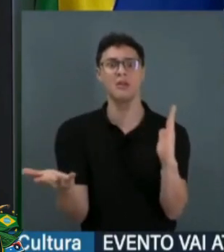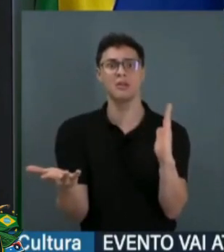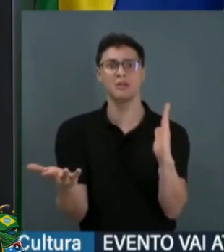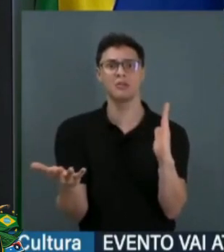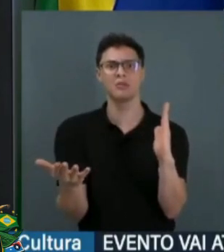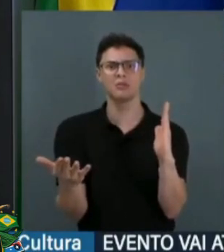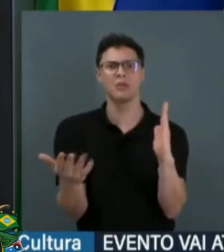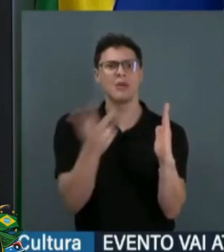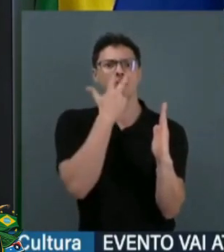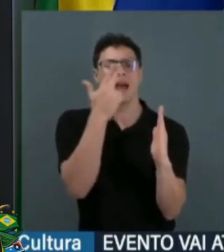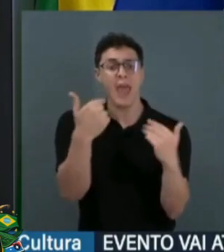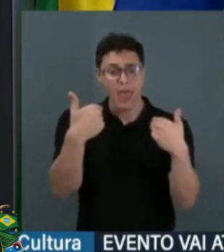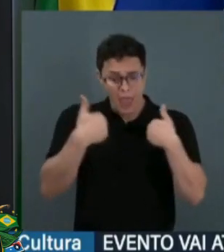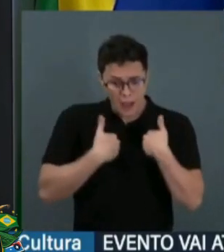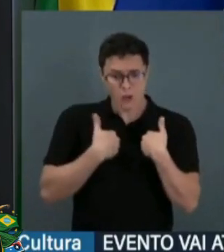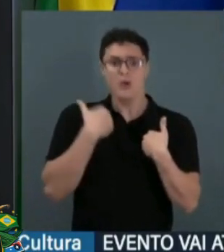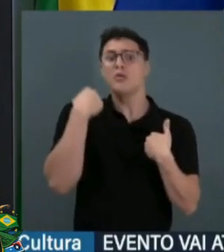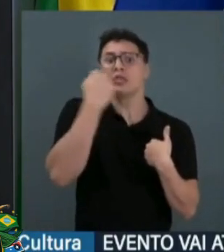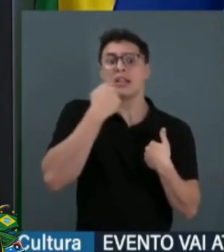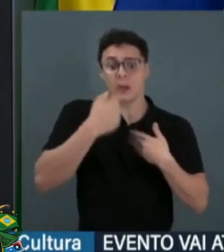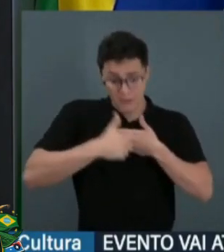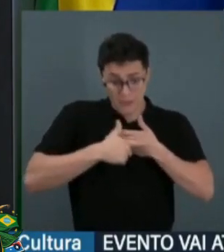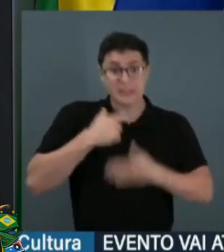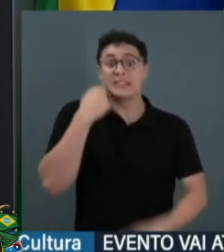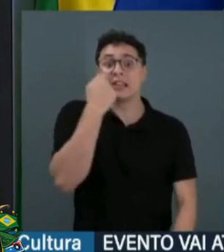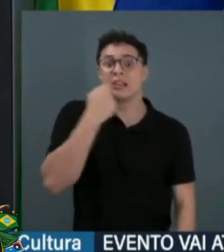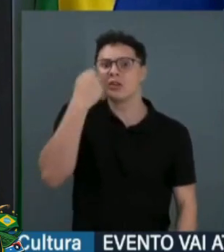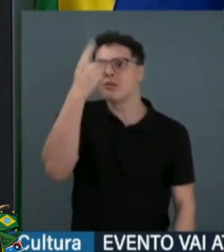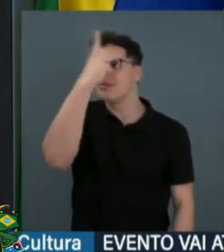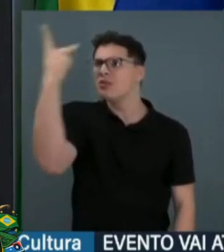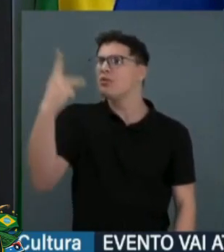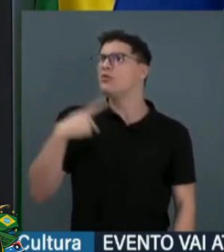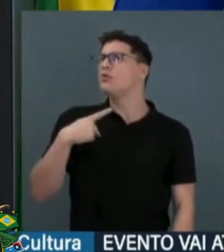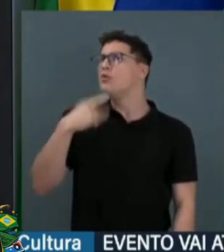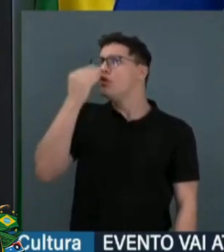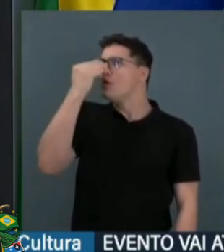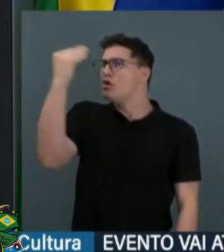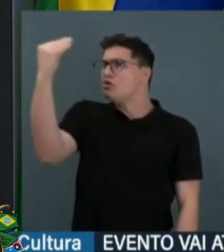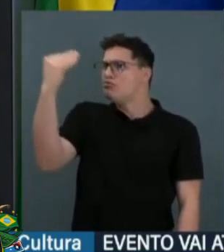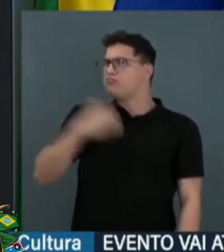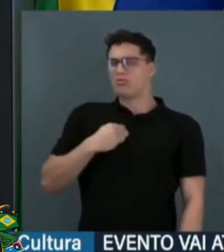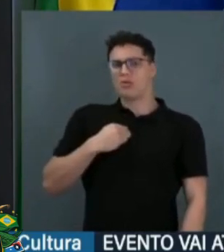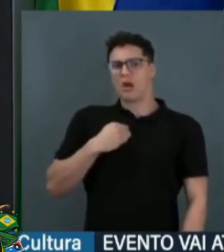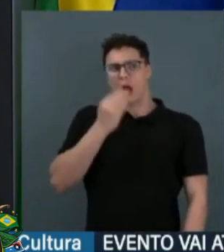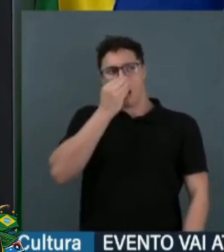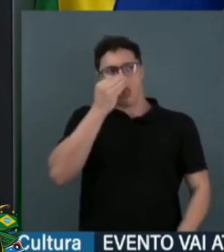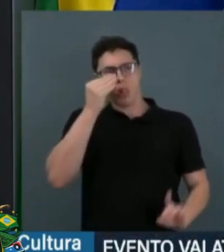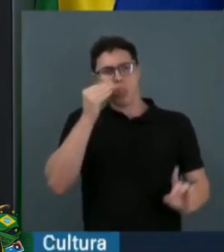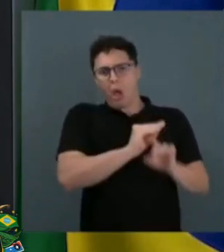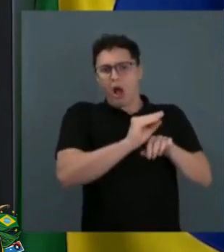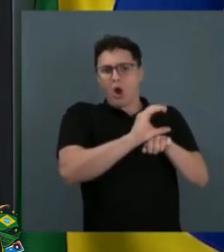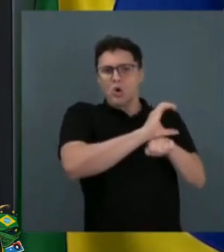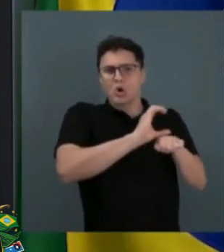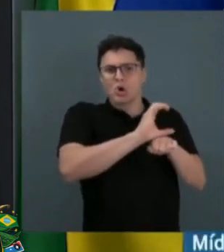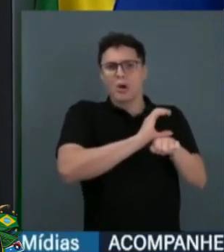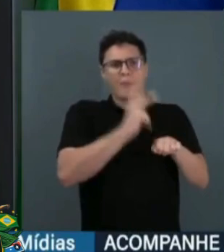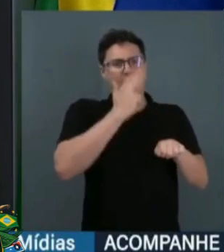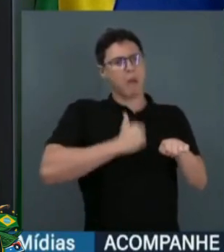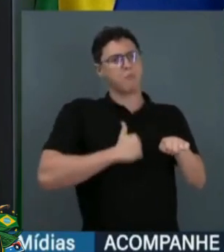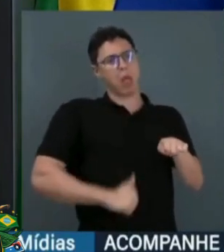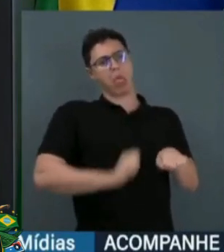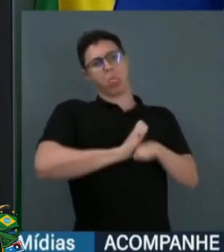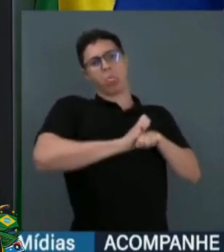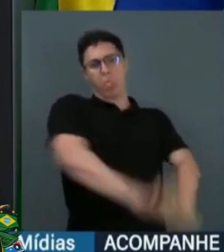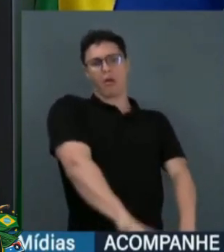sendo violado na cara de todo mundo, a Constituição sendo cuspida, defecada por todos os